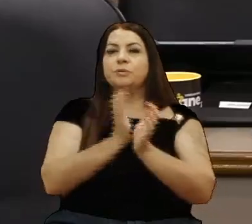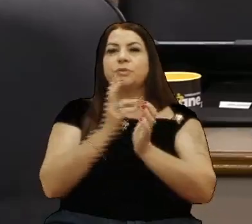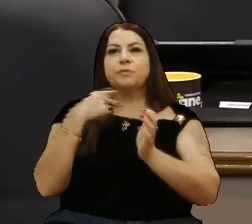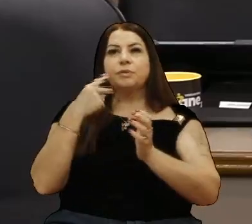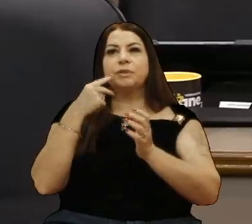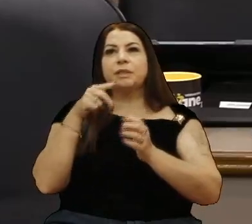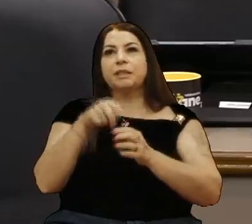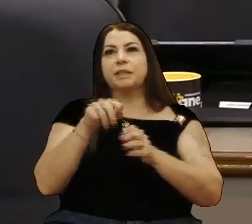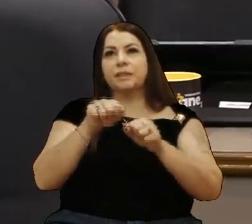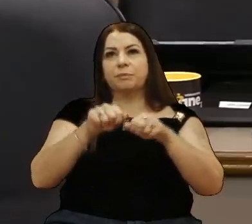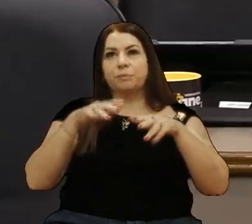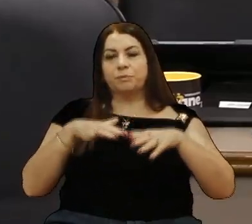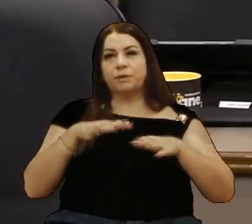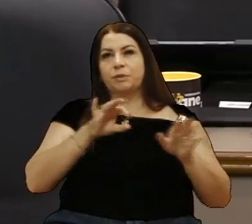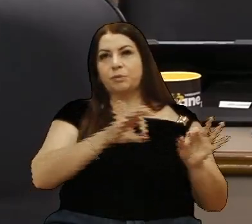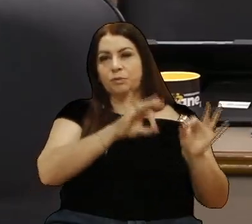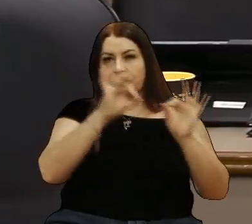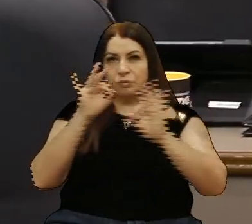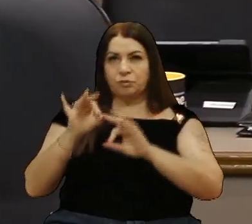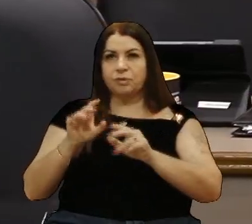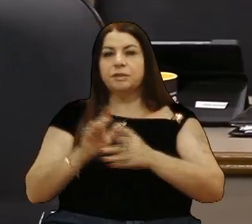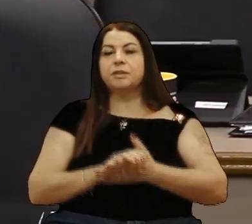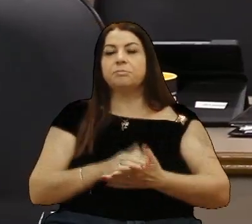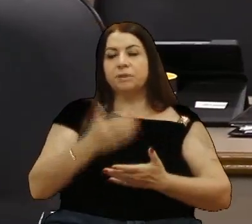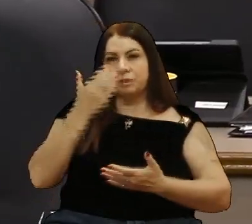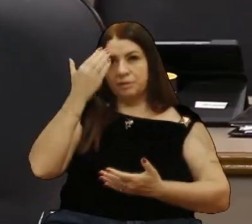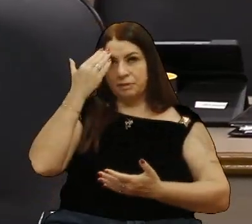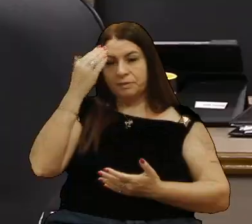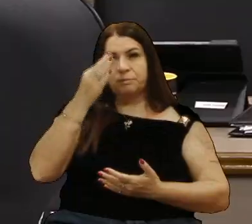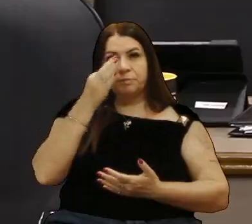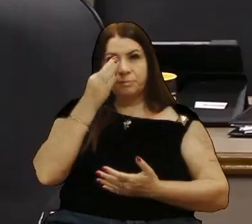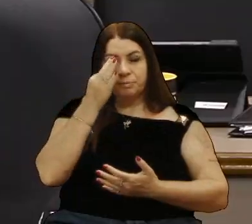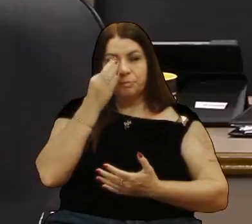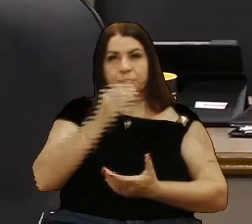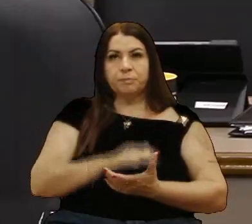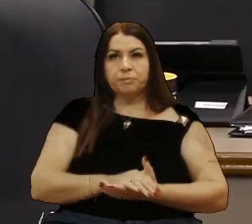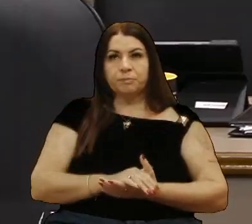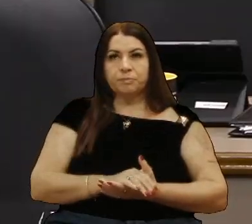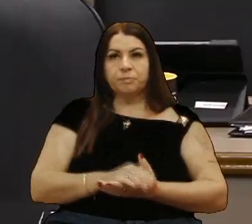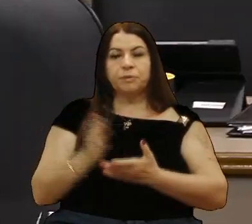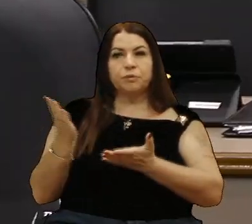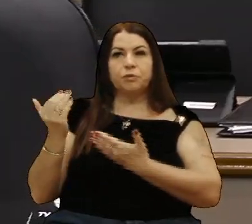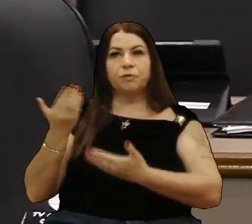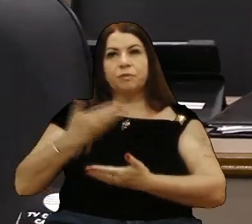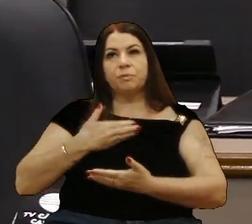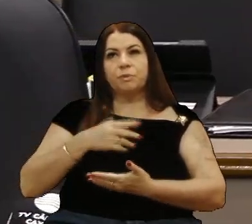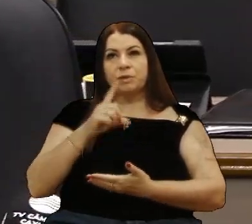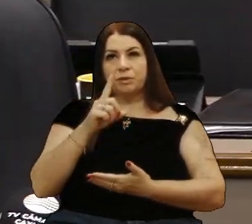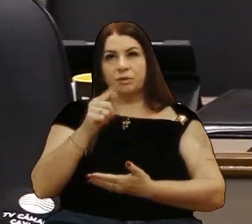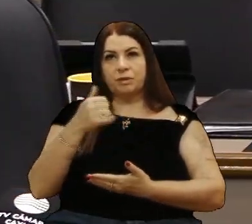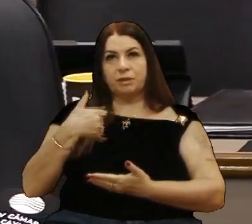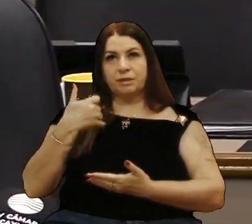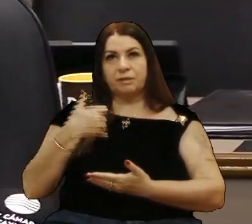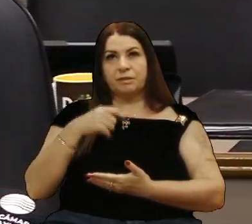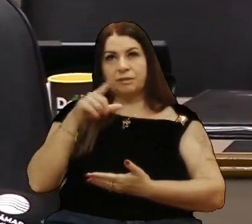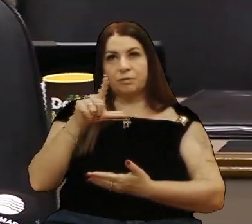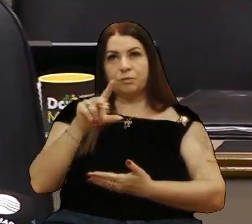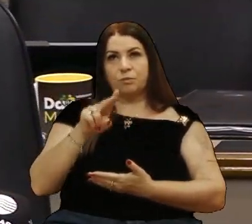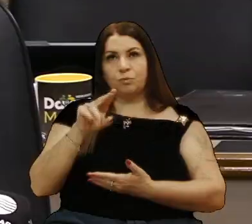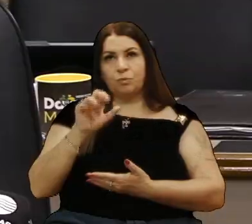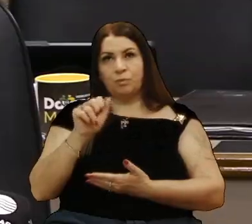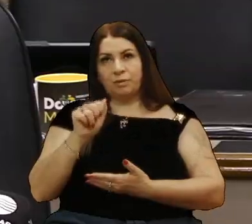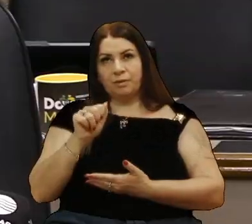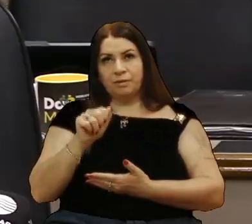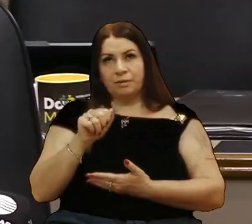quem está aqui no nosso plenário nos assistindo. Queria agradecer a presença do nosso jovem amigo de 17 anos, o Luca